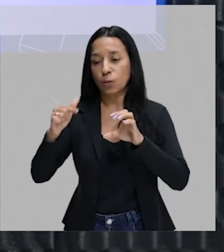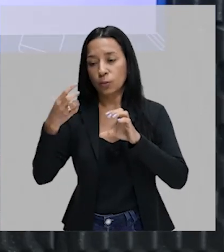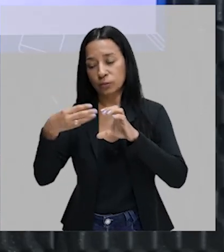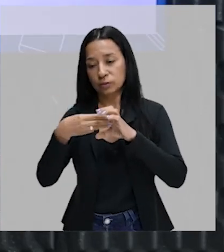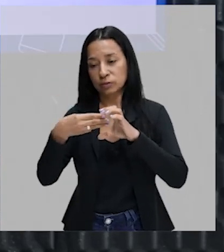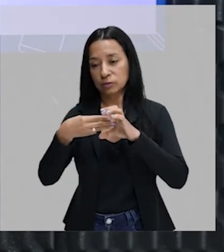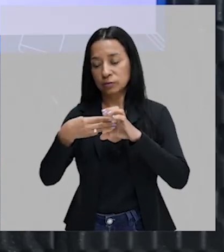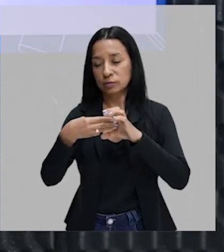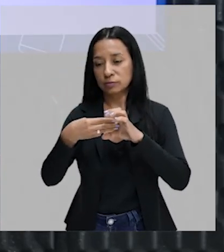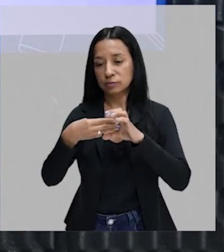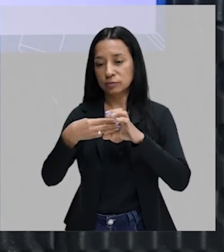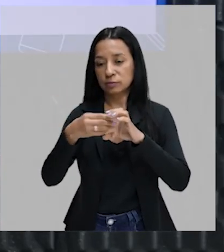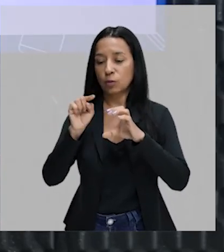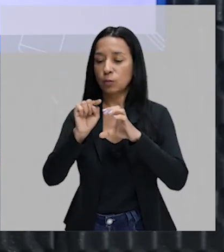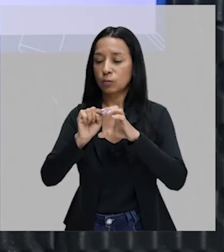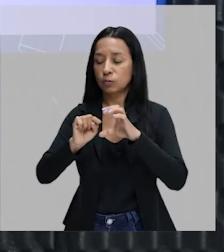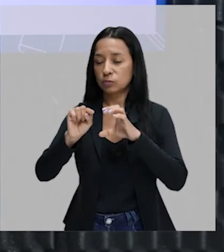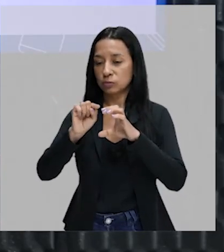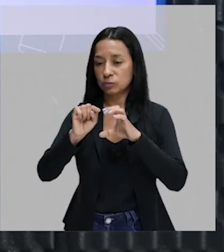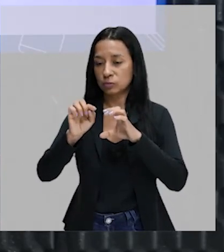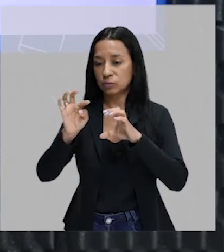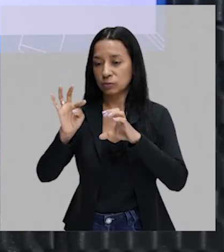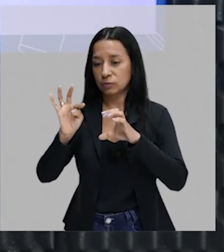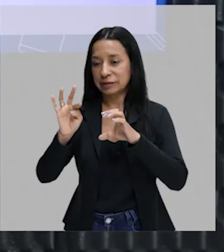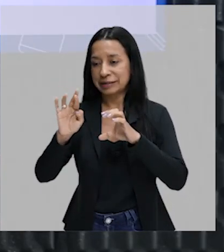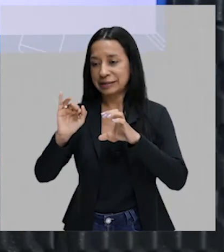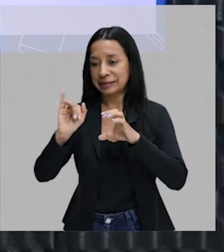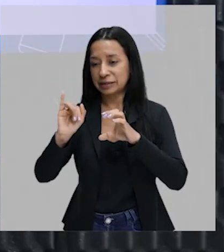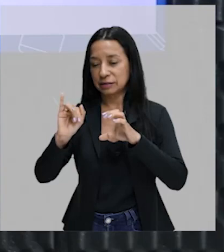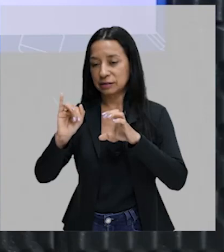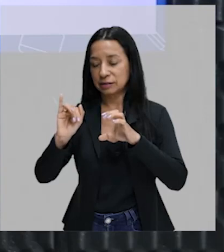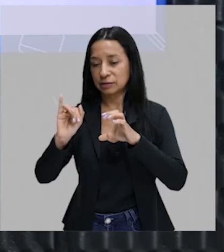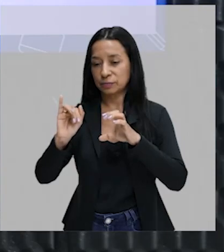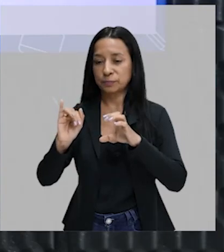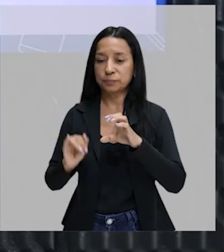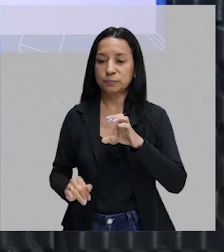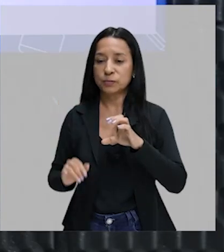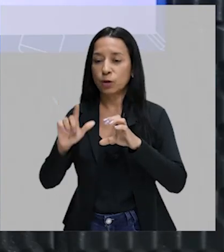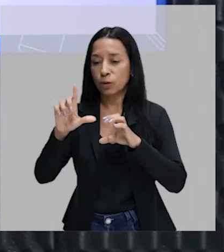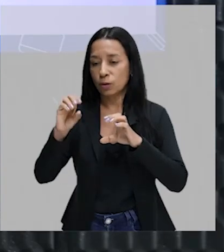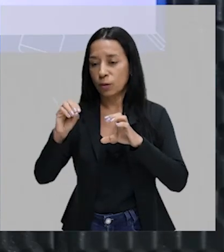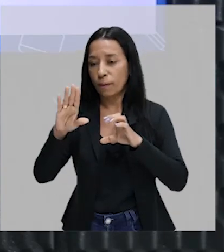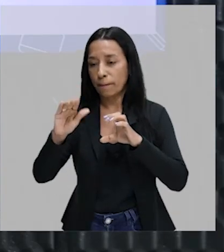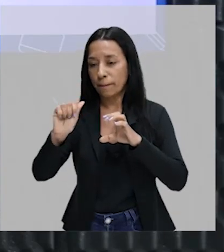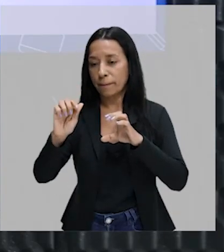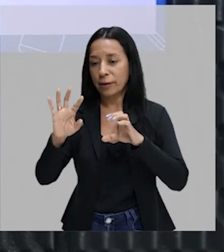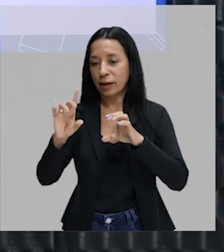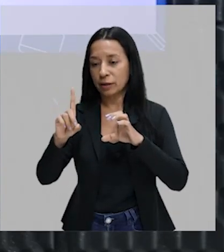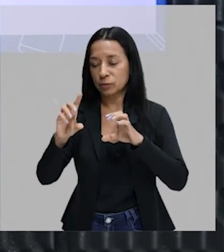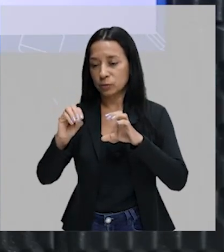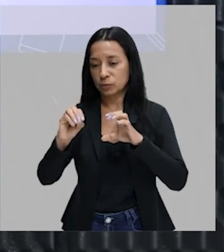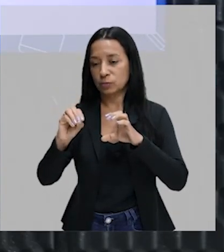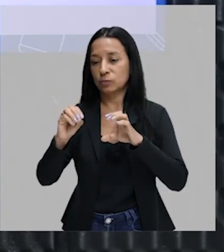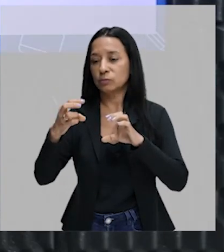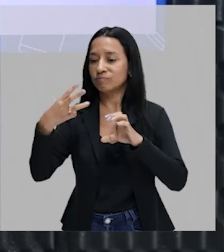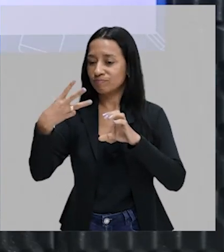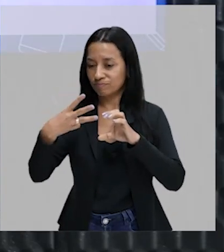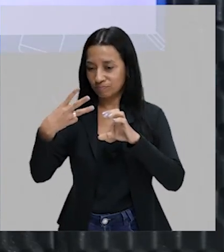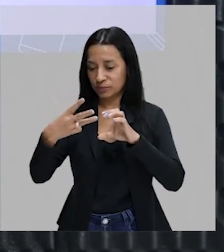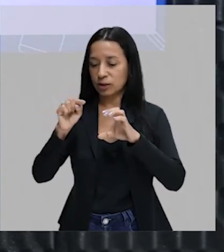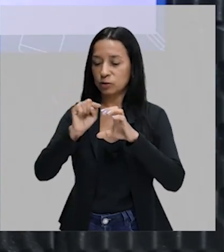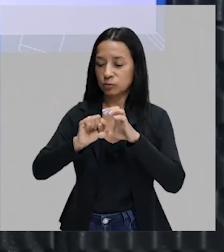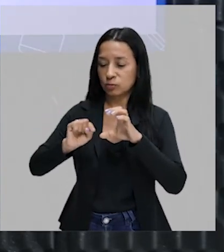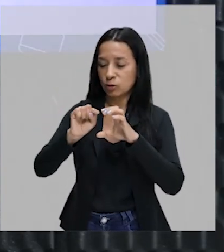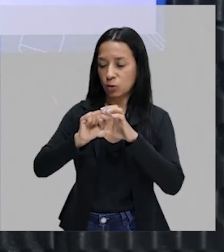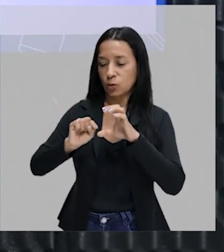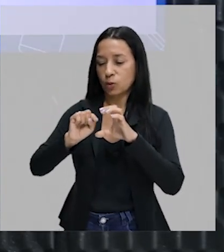ó. É um núcleo trilobado, ou trilobulado, né? Por quê? É um núcleo que tem 3